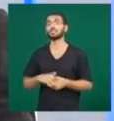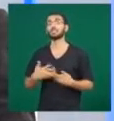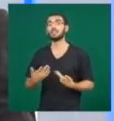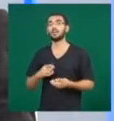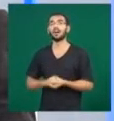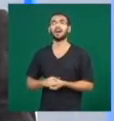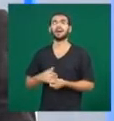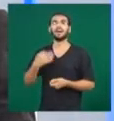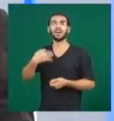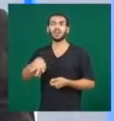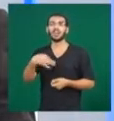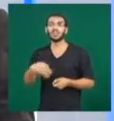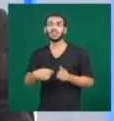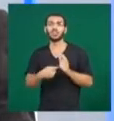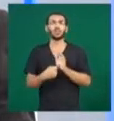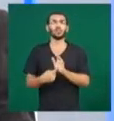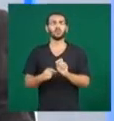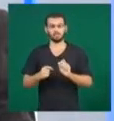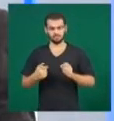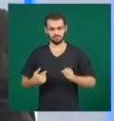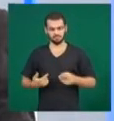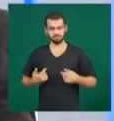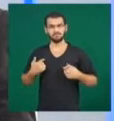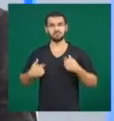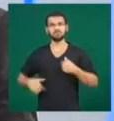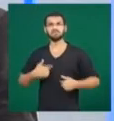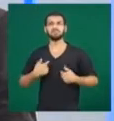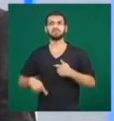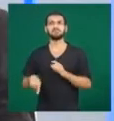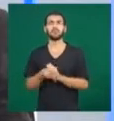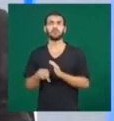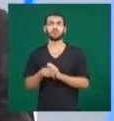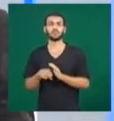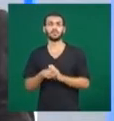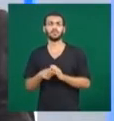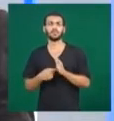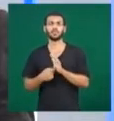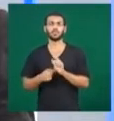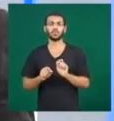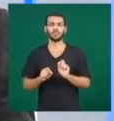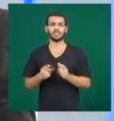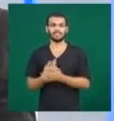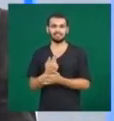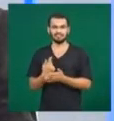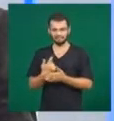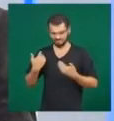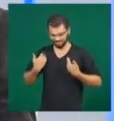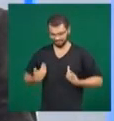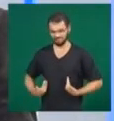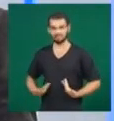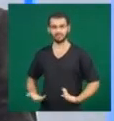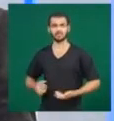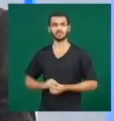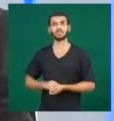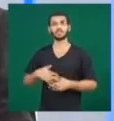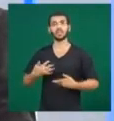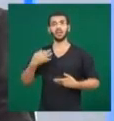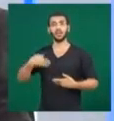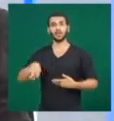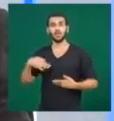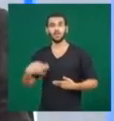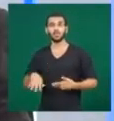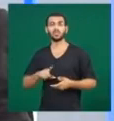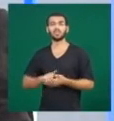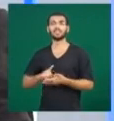é um mecanismo fisiológico que nos avisa que algo não vai bem. E a dor, ela tem